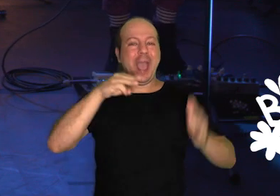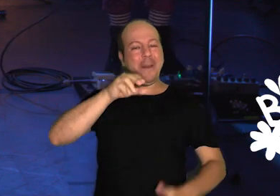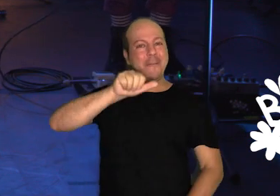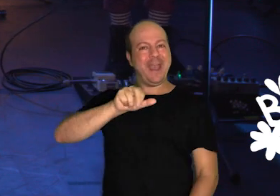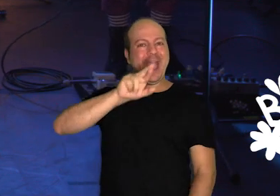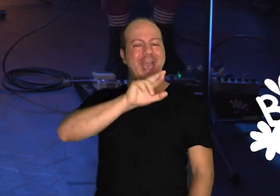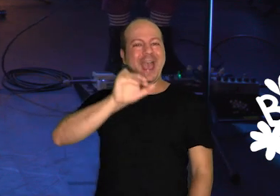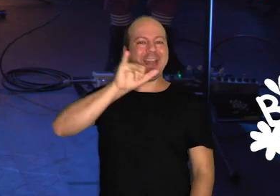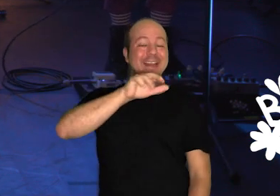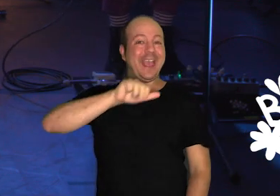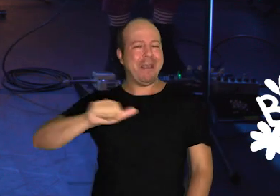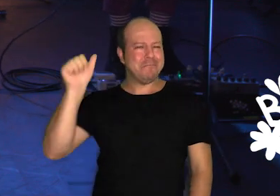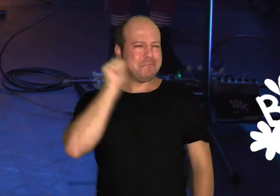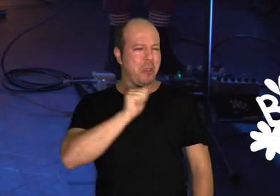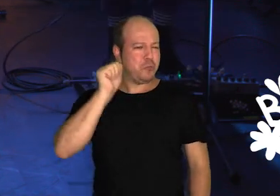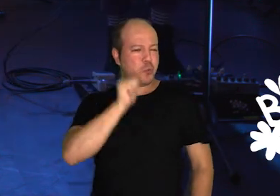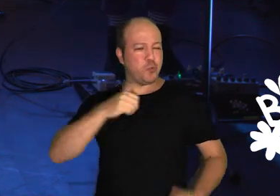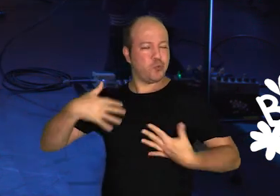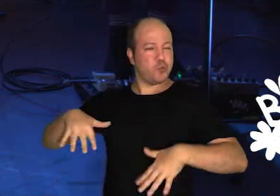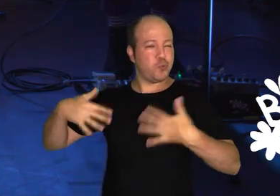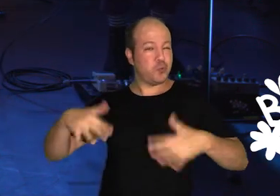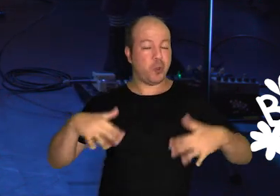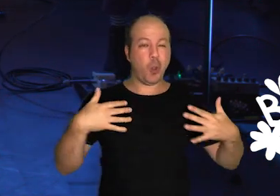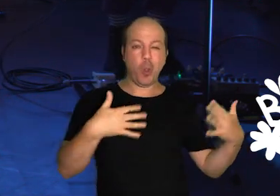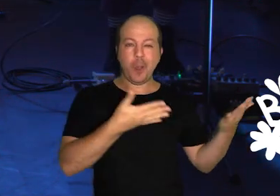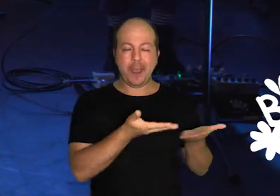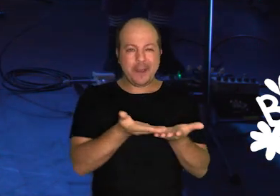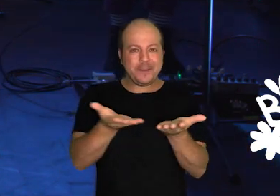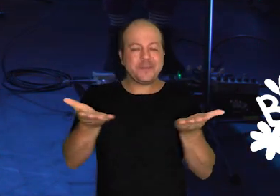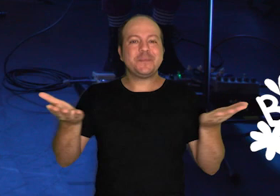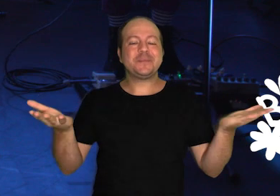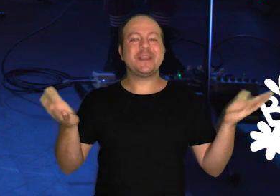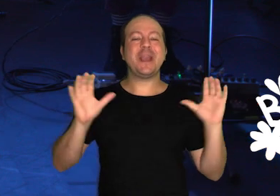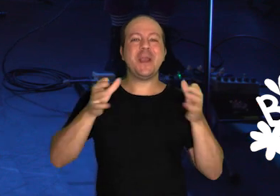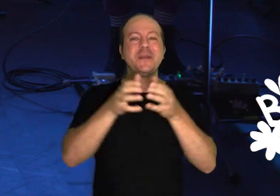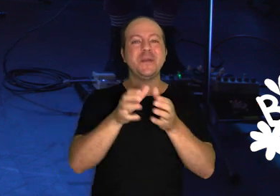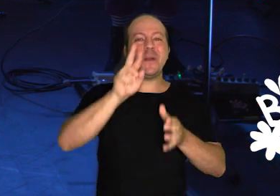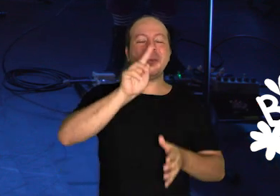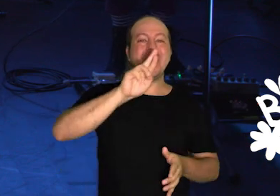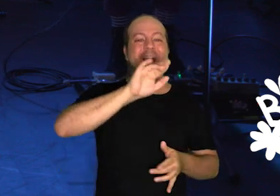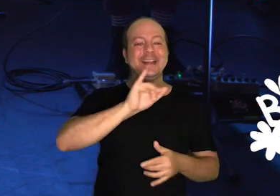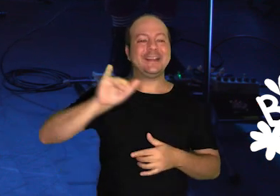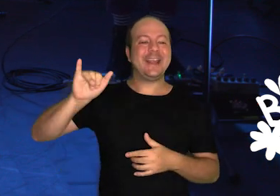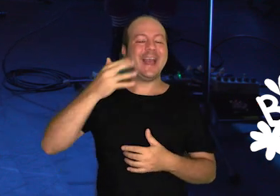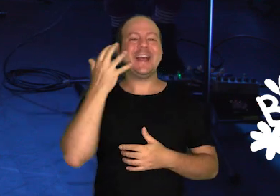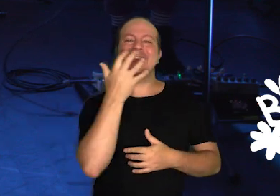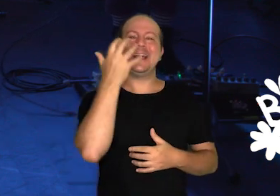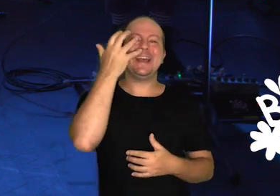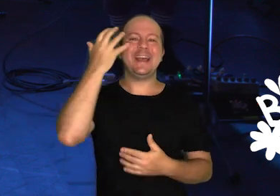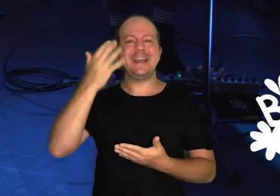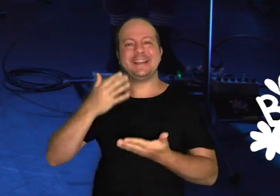Marina. Pinamina de morfina, seracotina. Esse é o Grupo Tri que tá chegando pra cantar